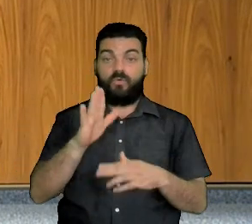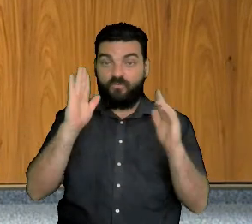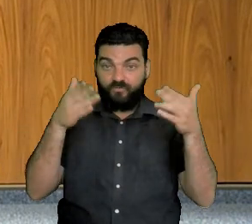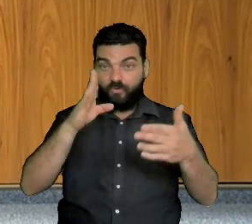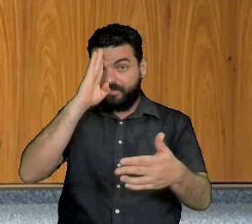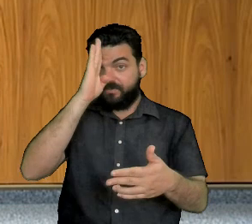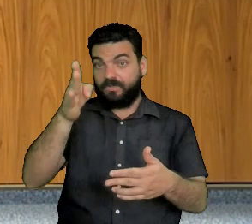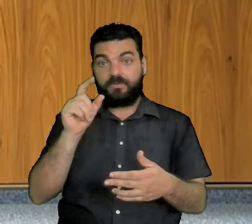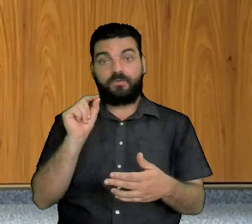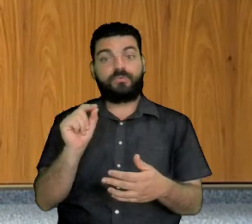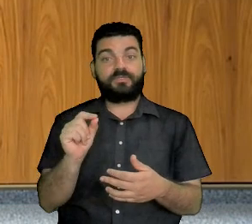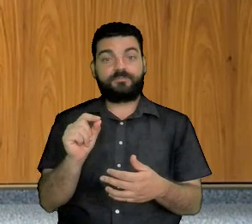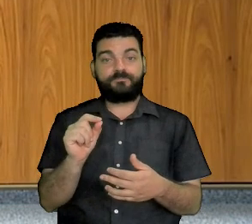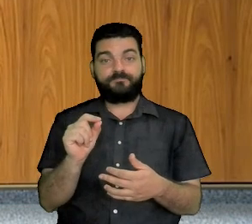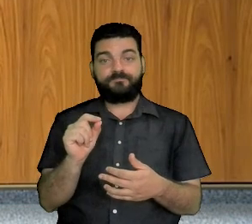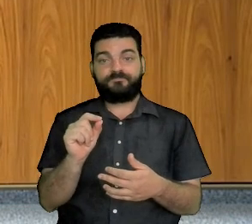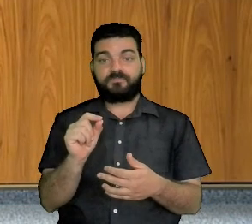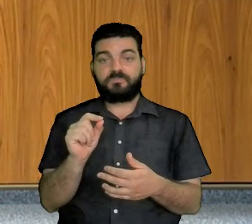trabalho